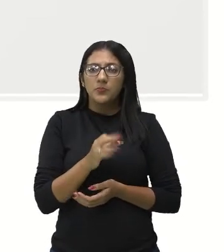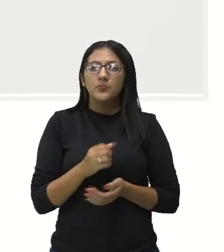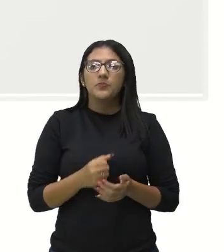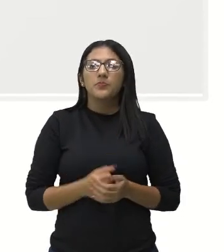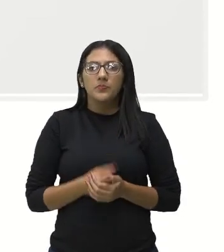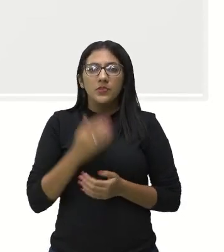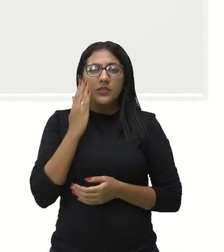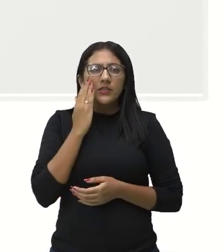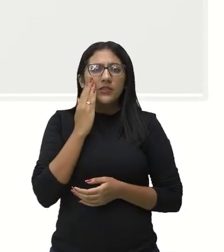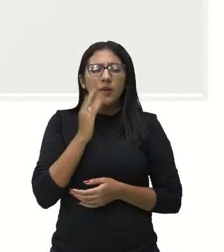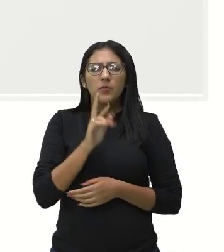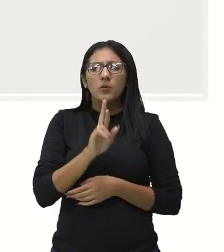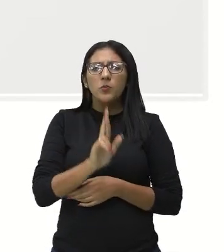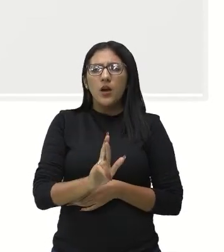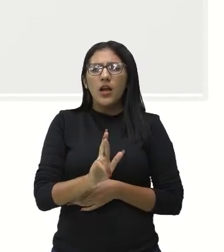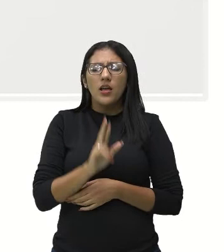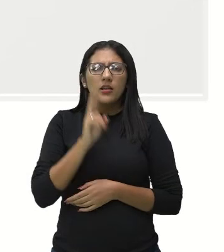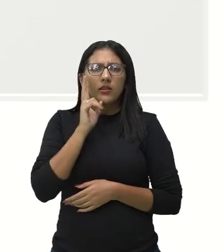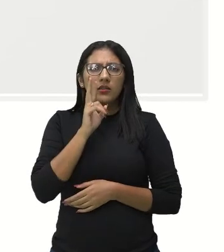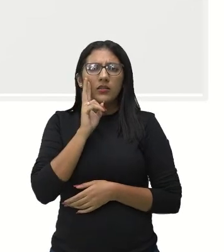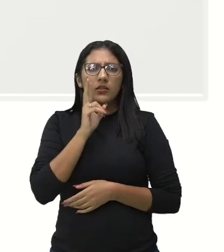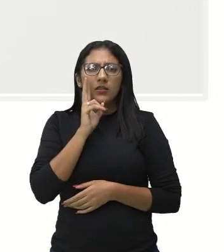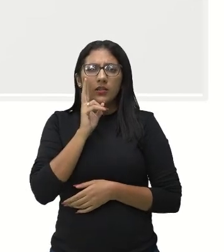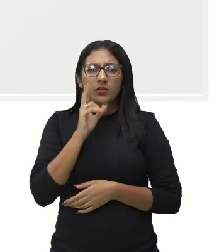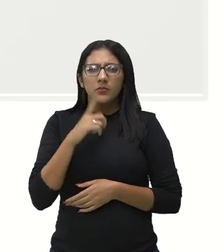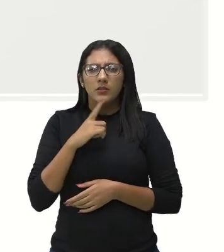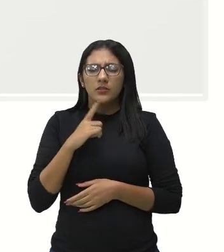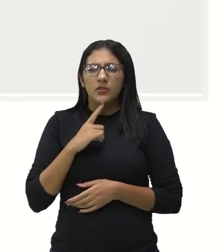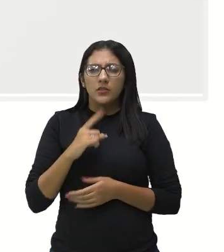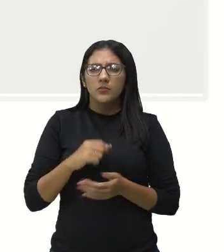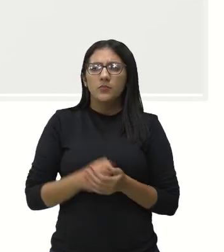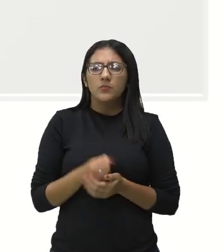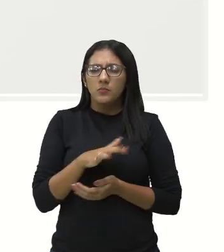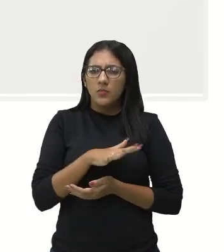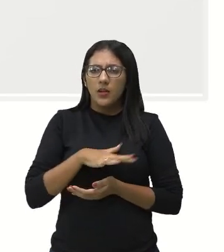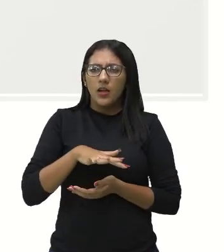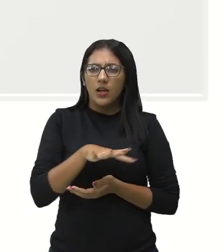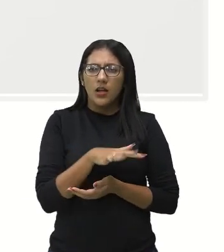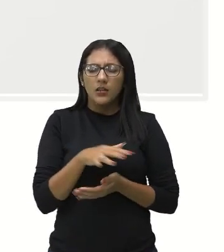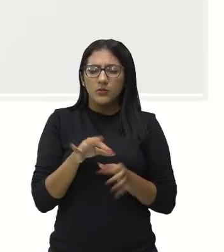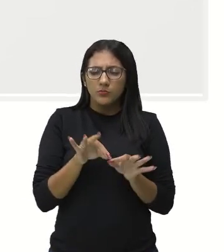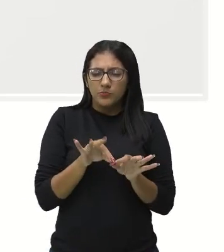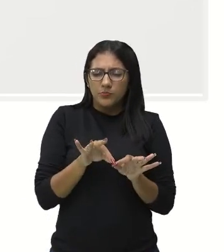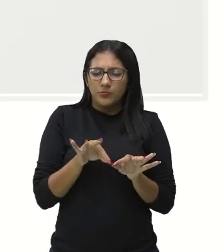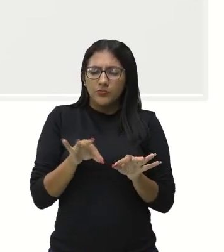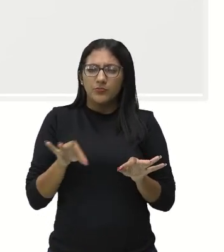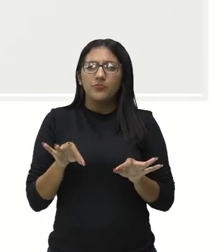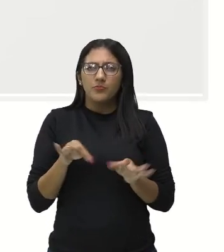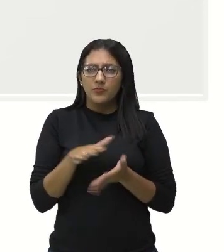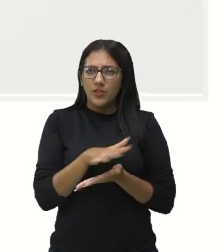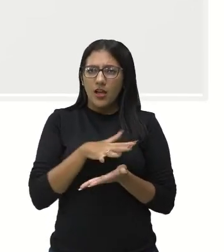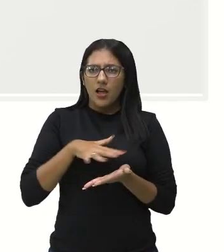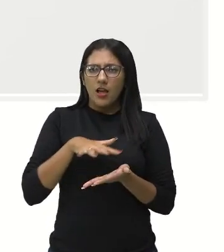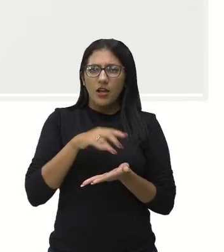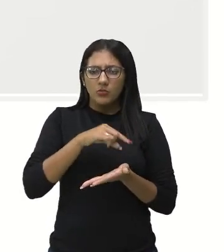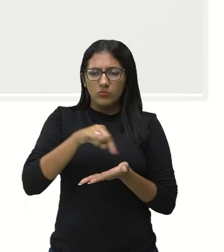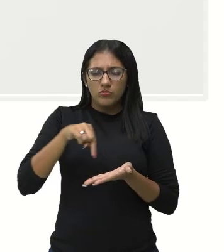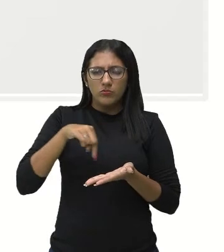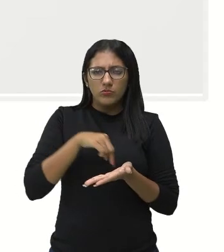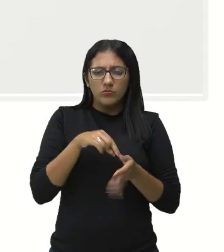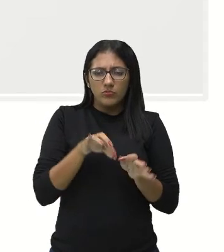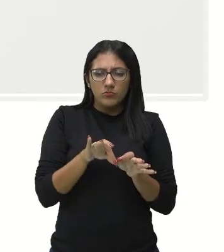raio sai daqui do centro da base, né? E vai até a extremidade